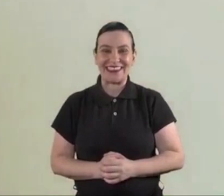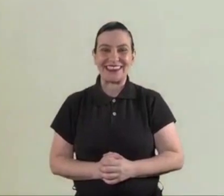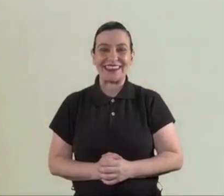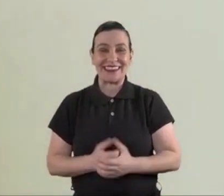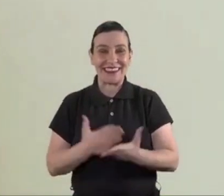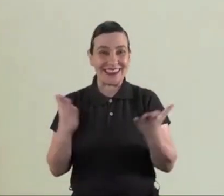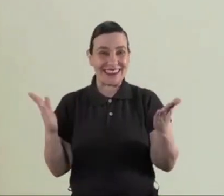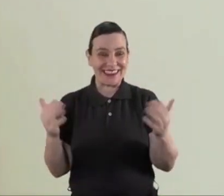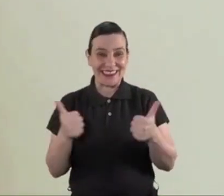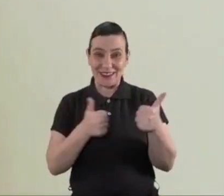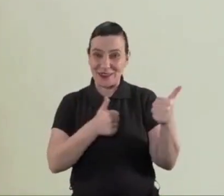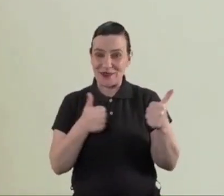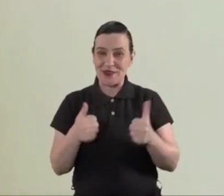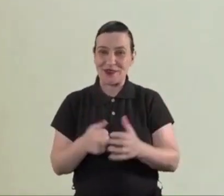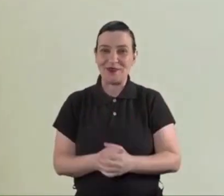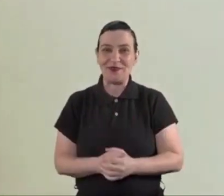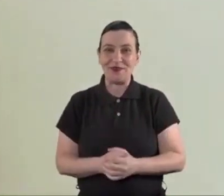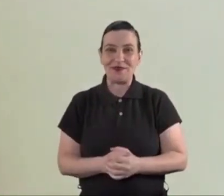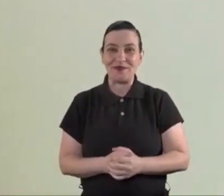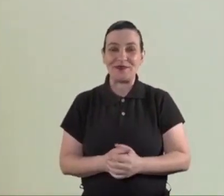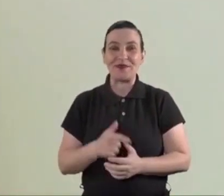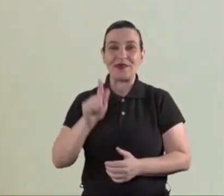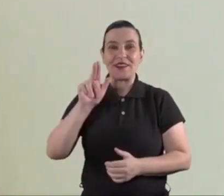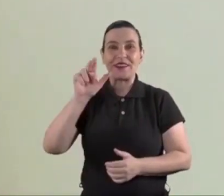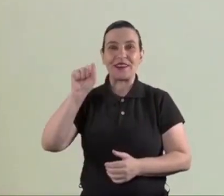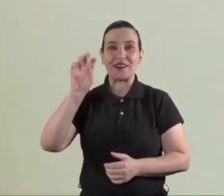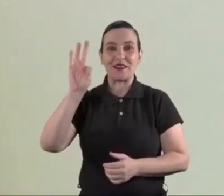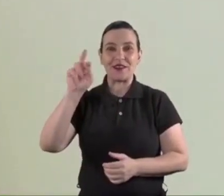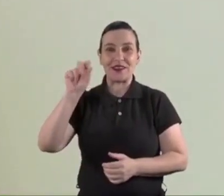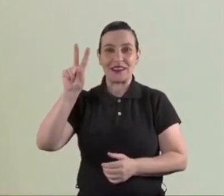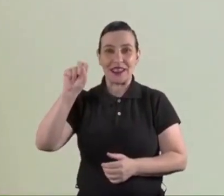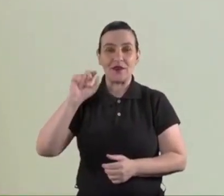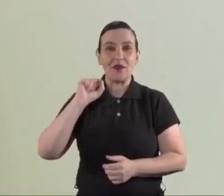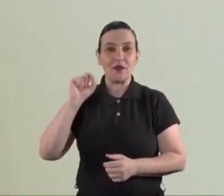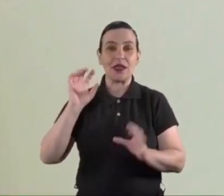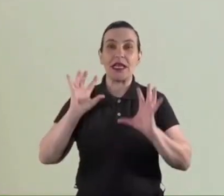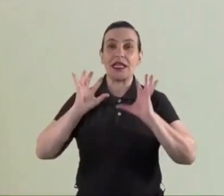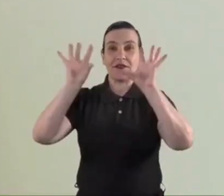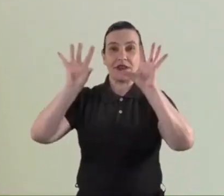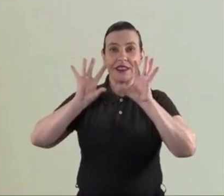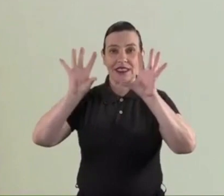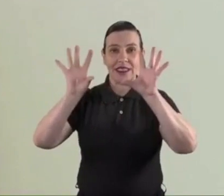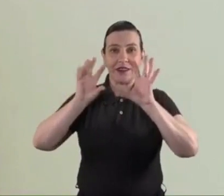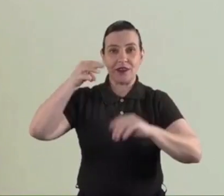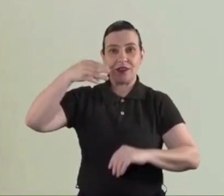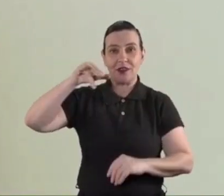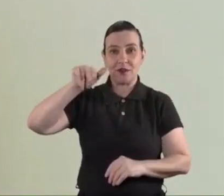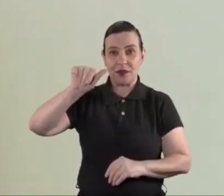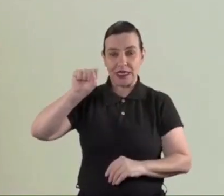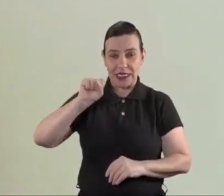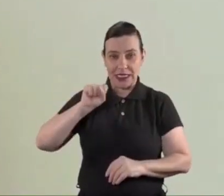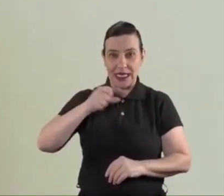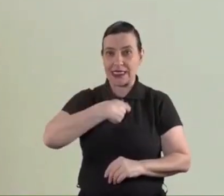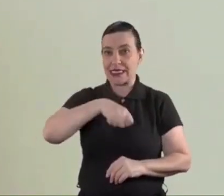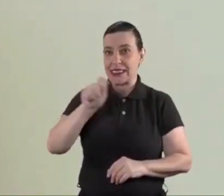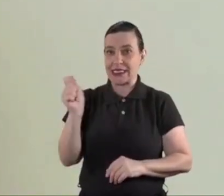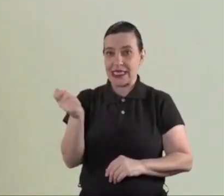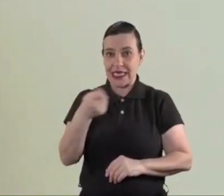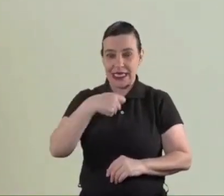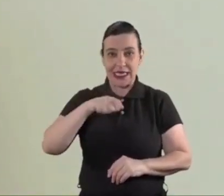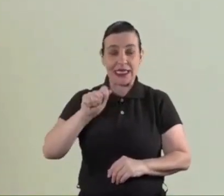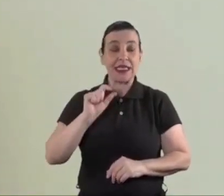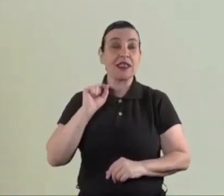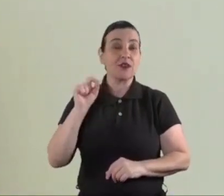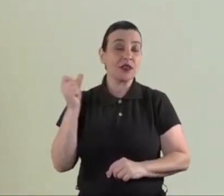Fala, galera. Tudo bem? Aqui é o Gustavo Orlando, levantador do Minas Tênis Clube. E eu vim